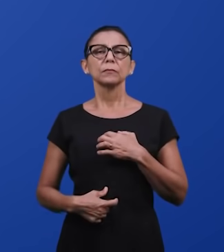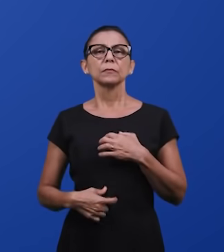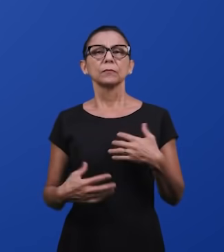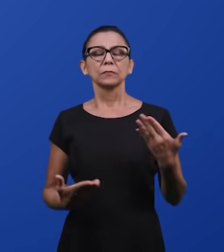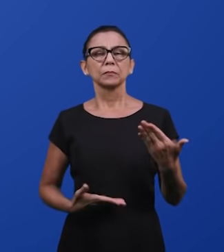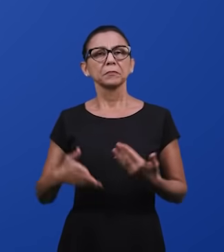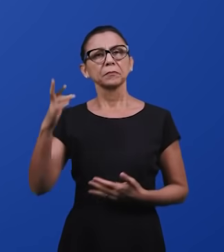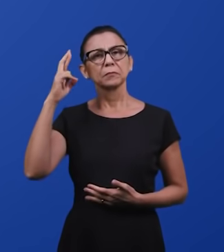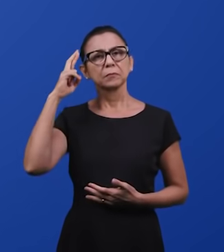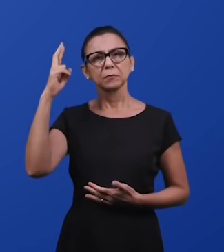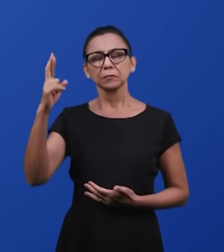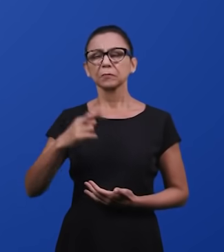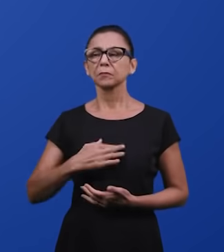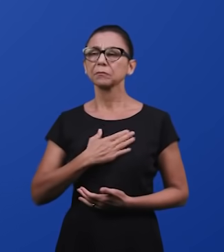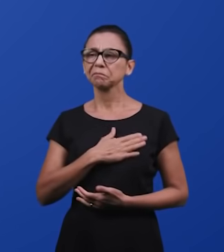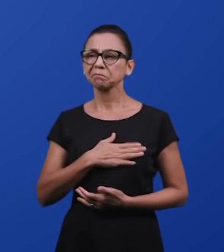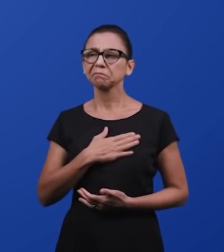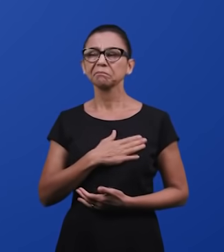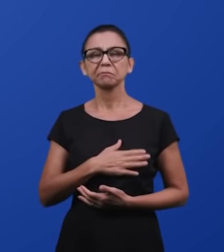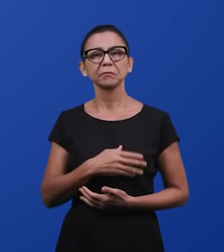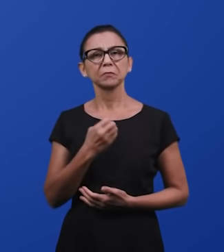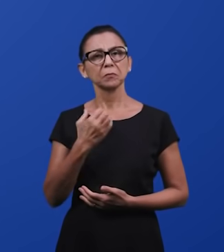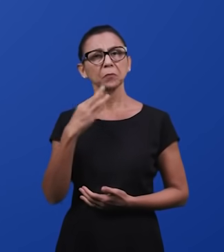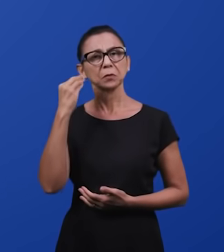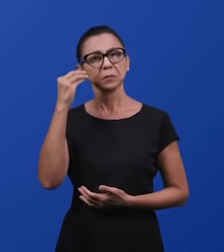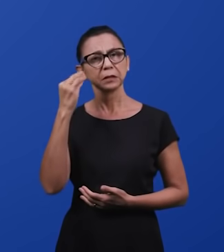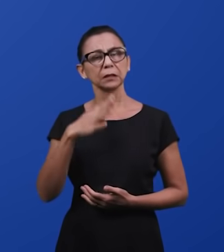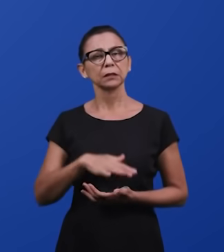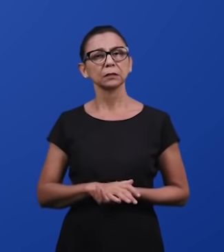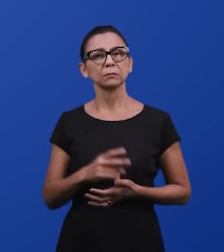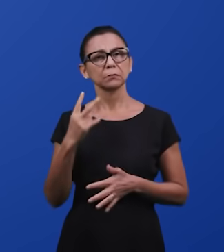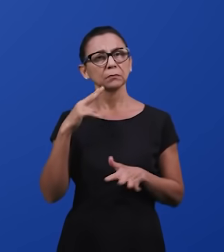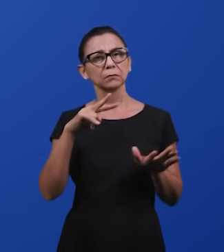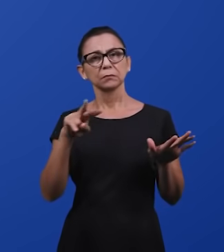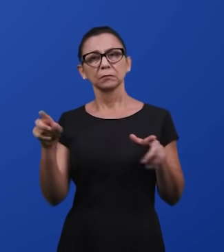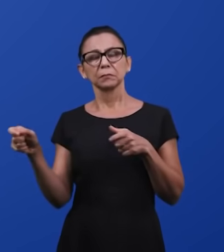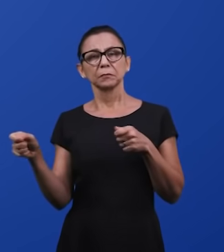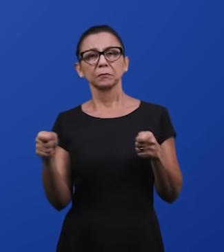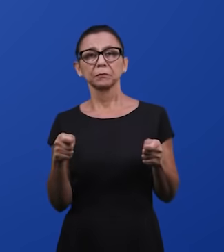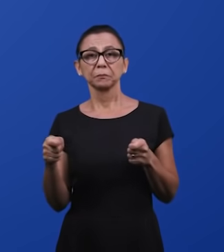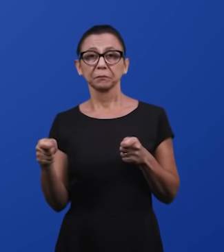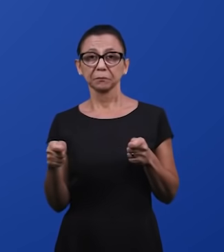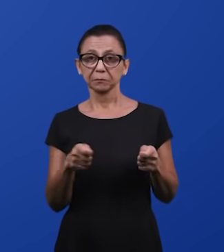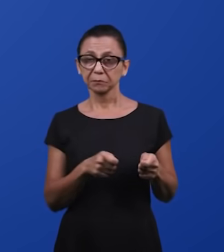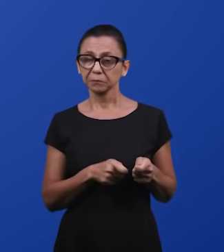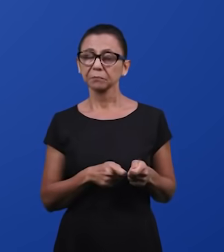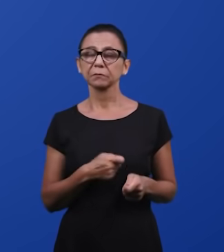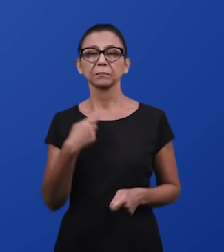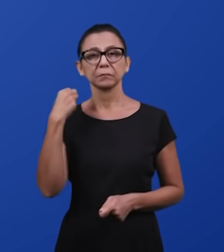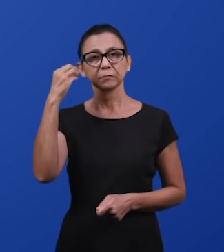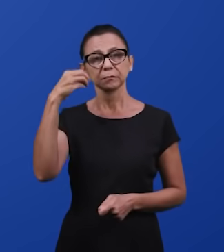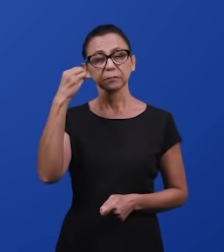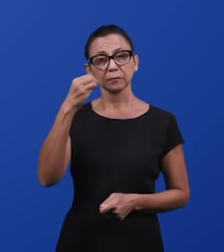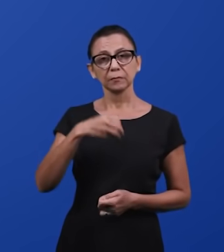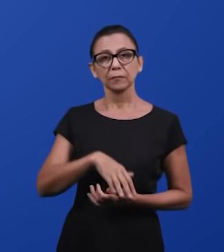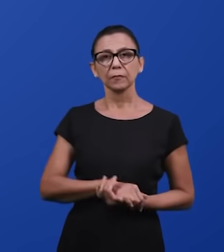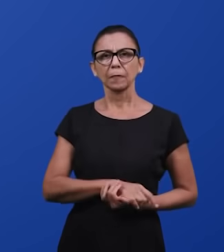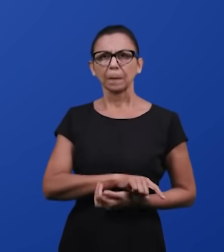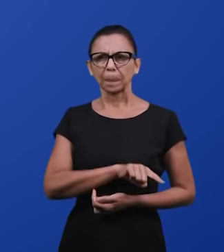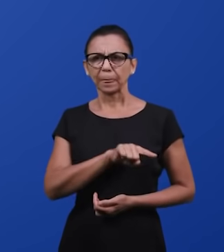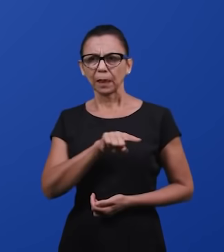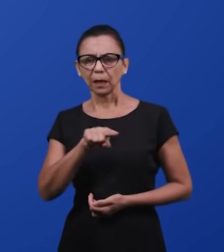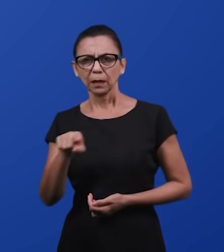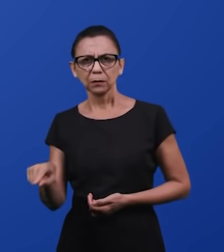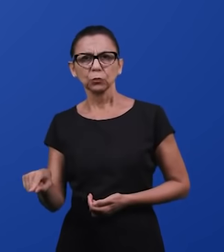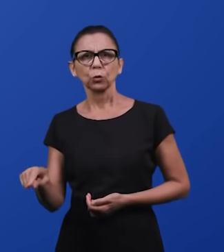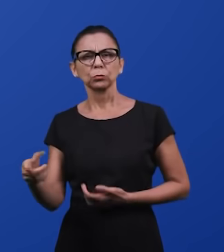obreiros, como servos do Senhor, e temos vivido isso semanalmente. E esses irmãos que têm participado